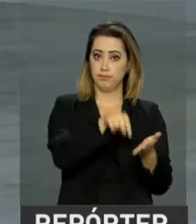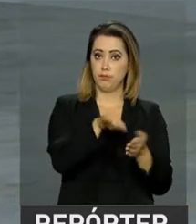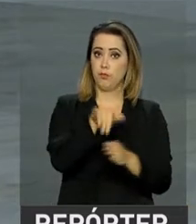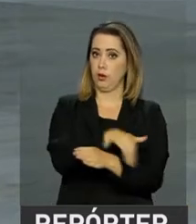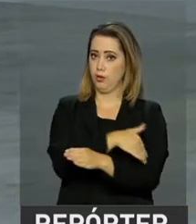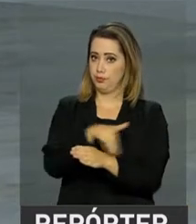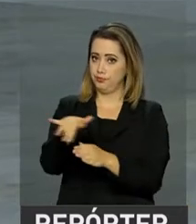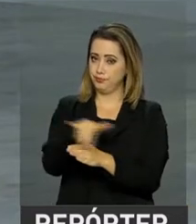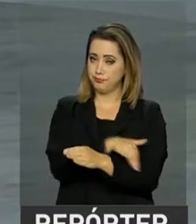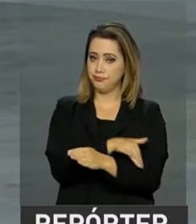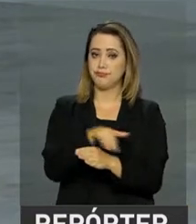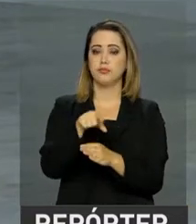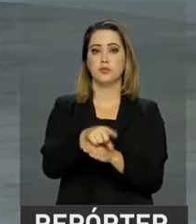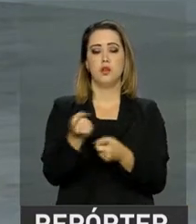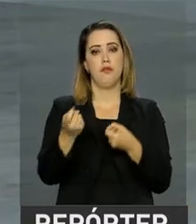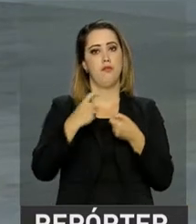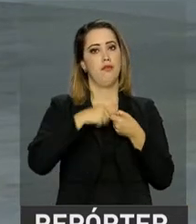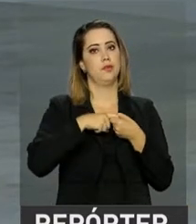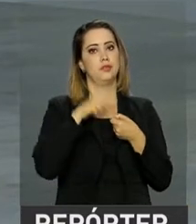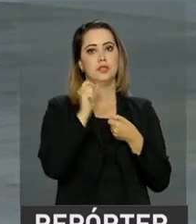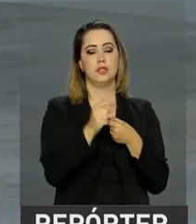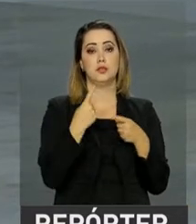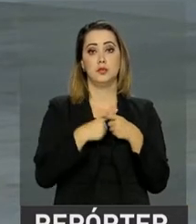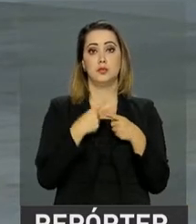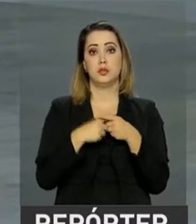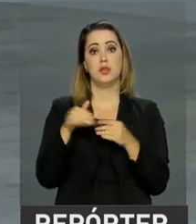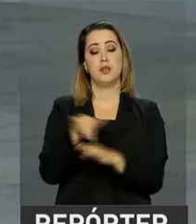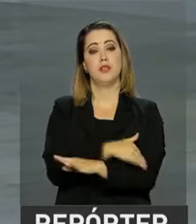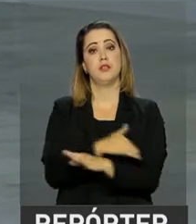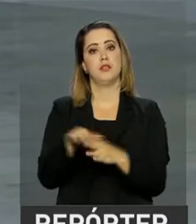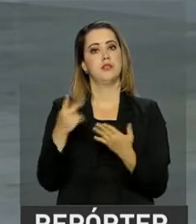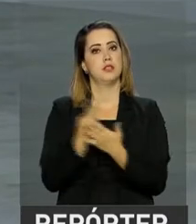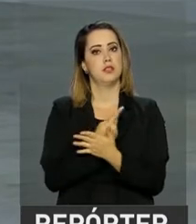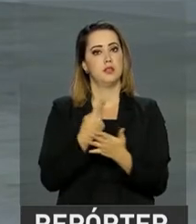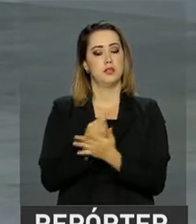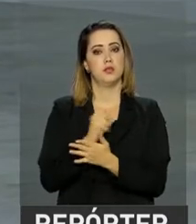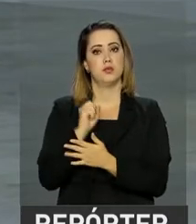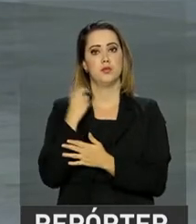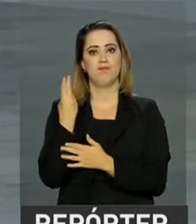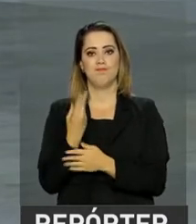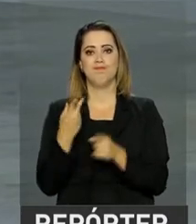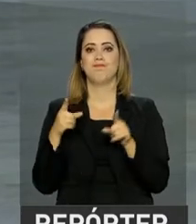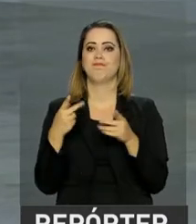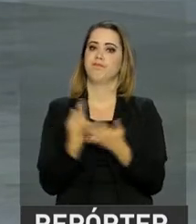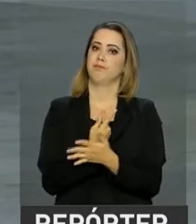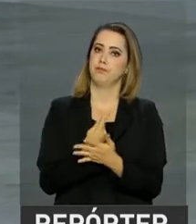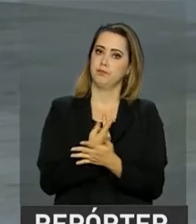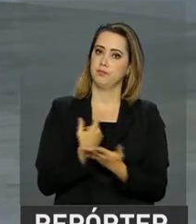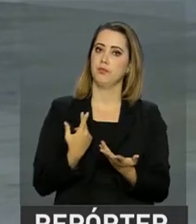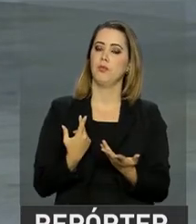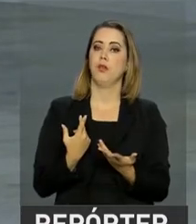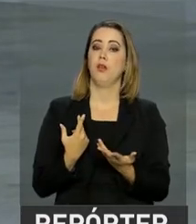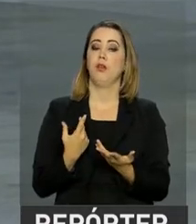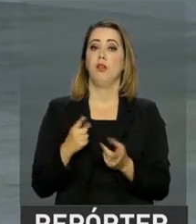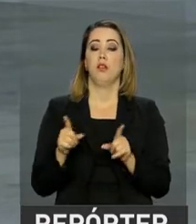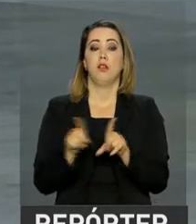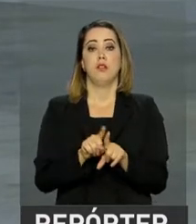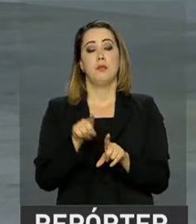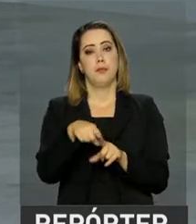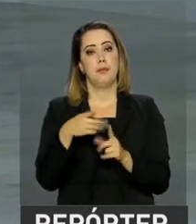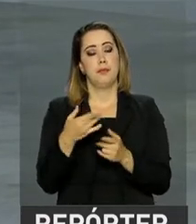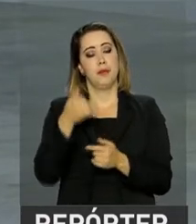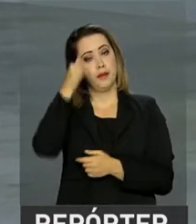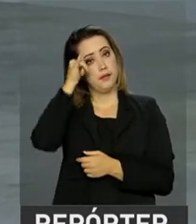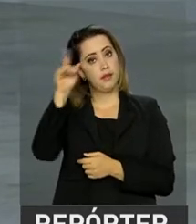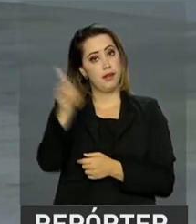correios as correspondências não teriam chegado porque os interesses estariam incompletos ou desatualizados para evitar o cancelamento do benefício